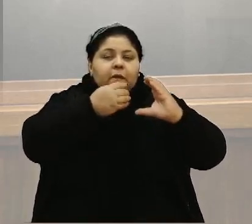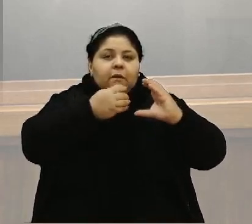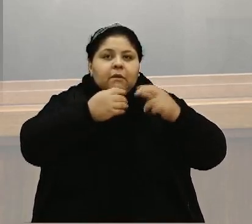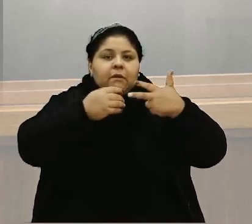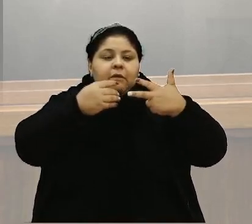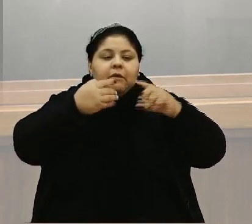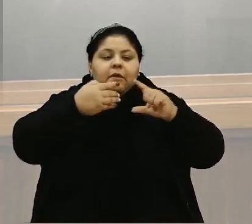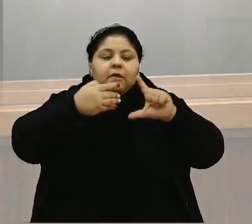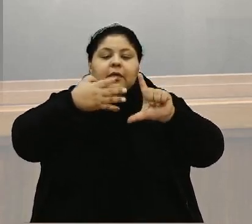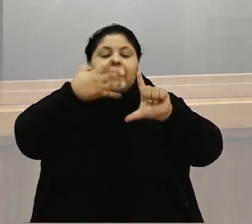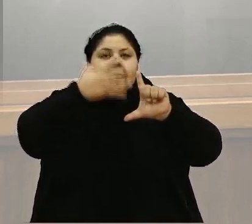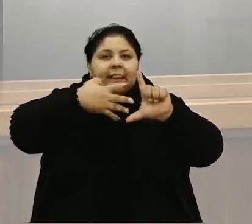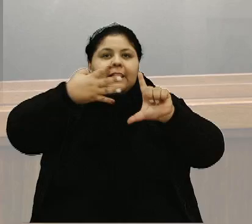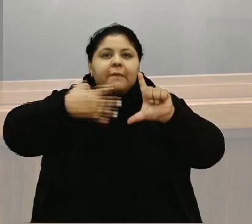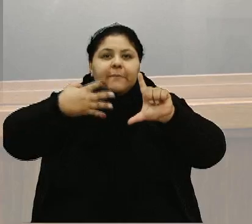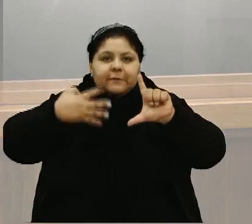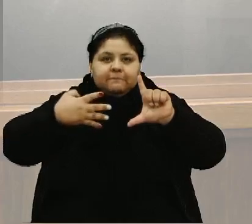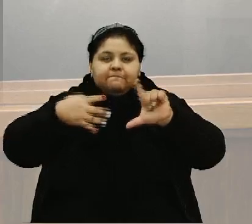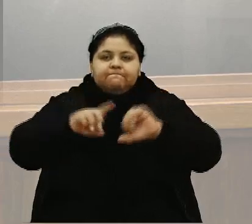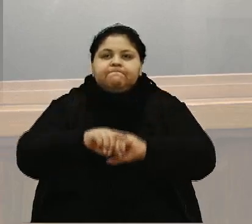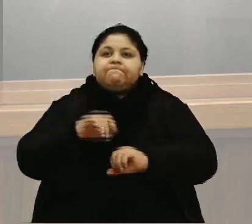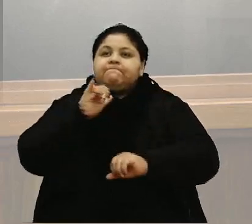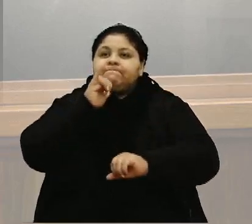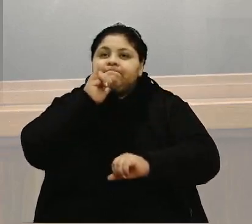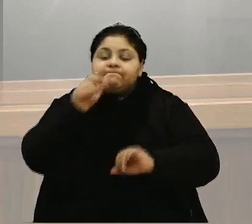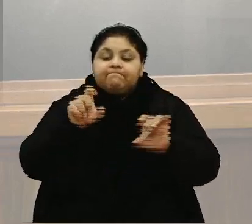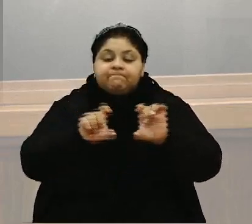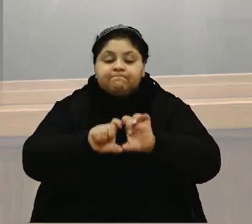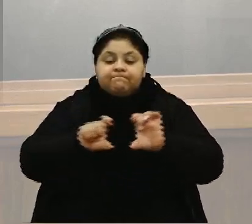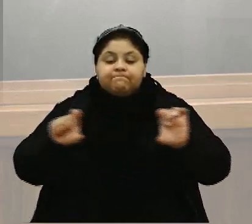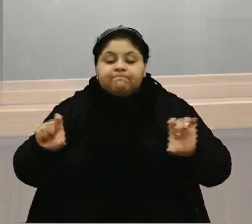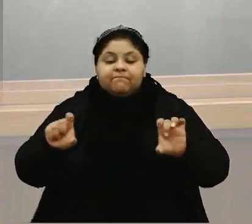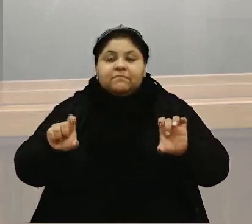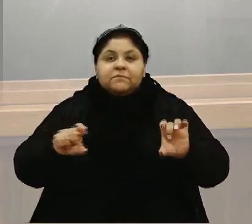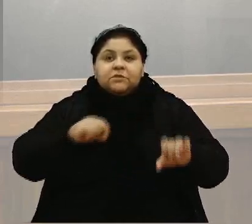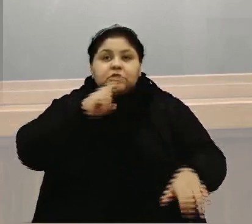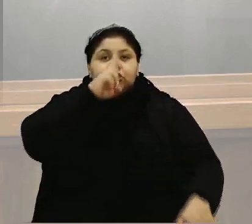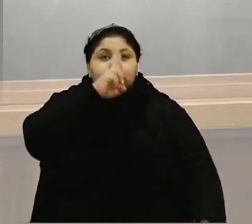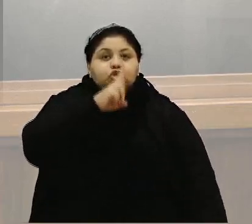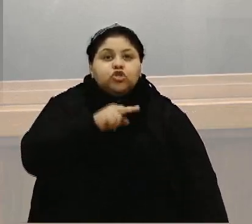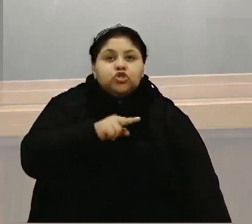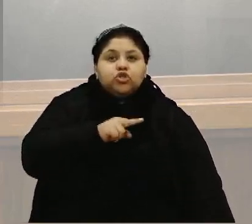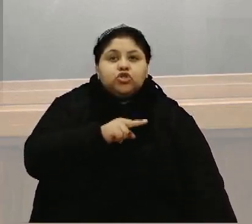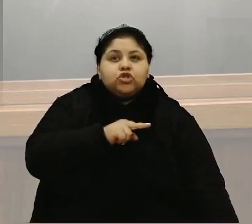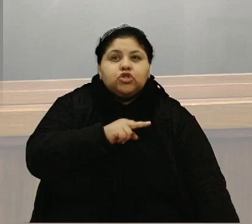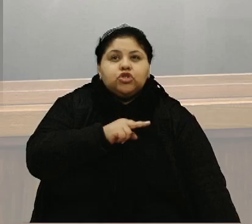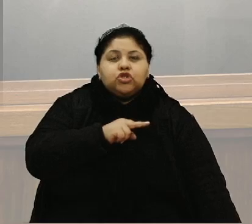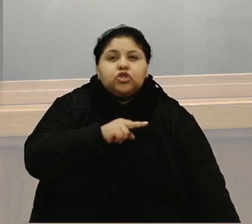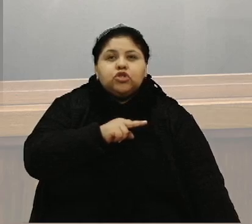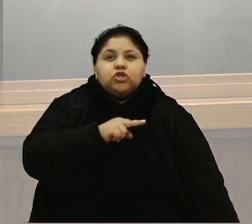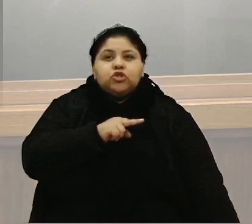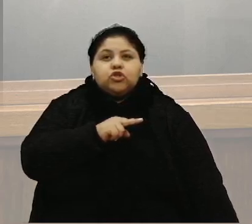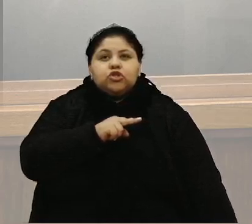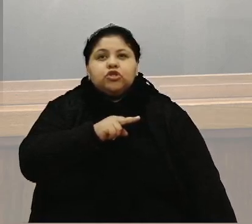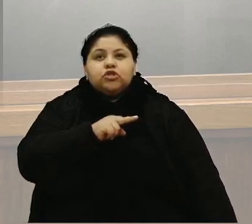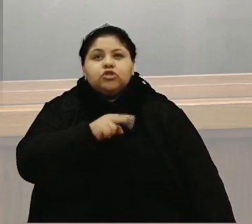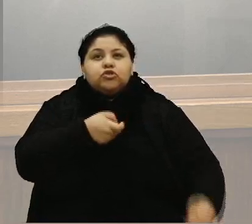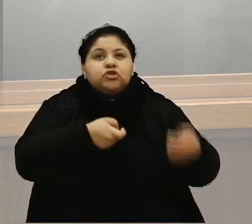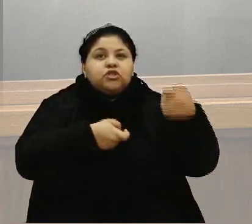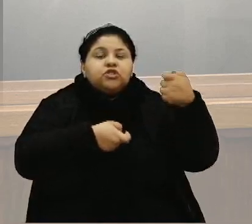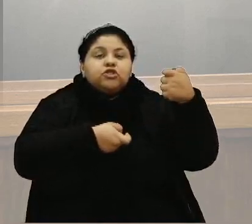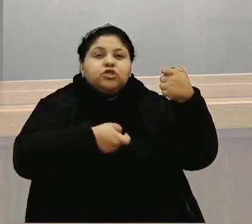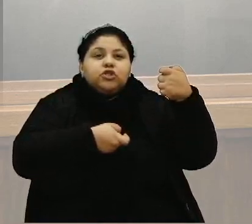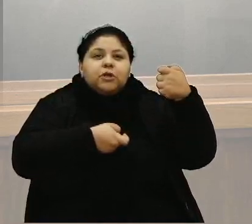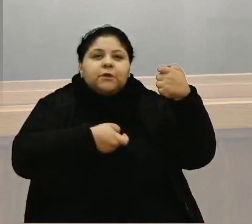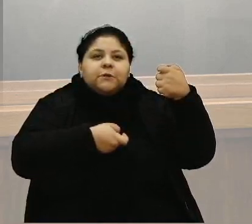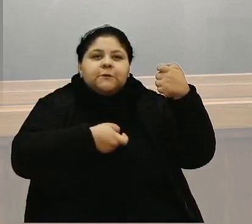é crime. Disse a frase, jamais ia estuprar você. Você não merece,